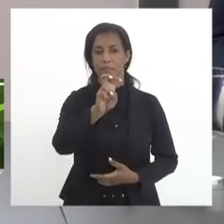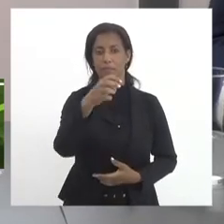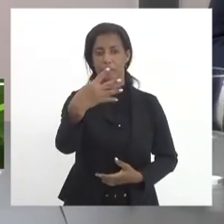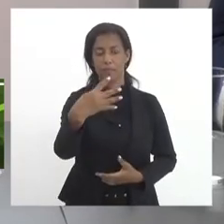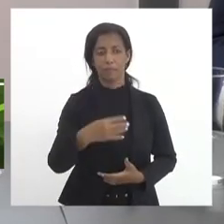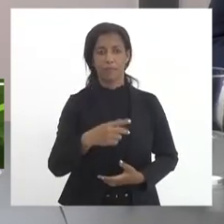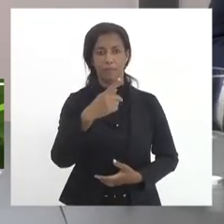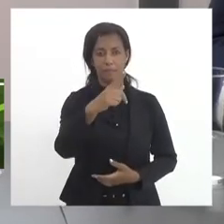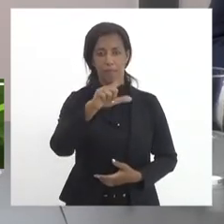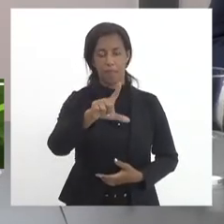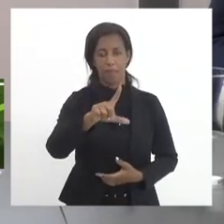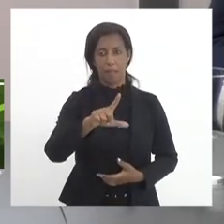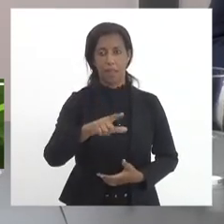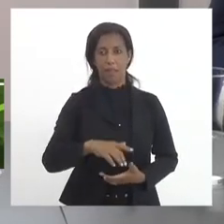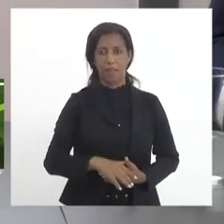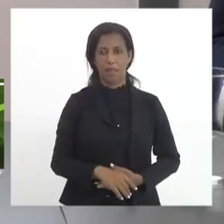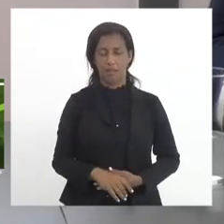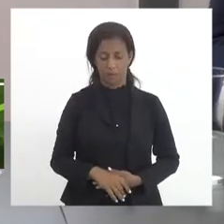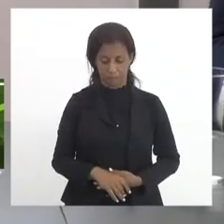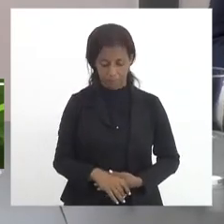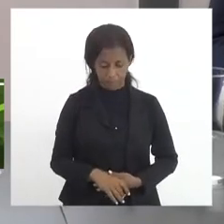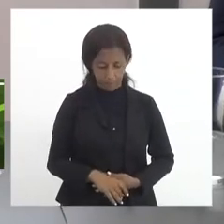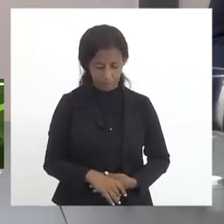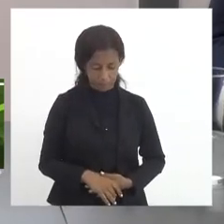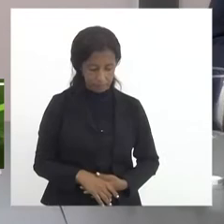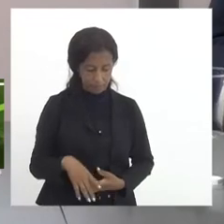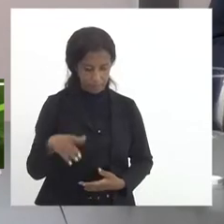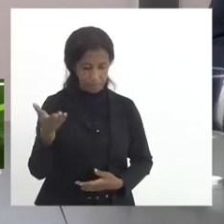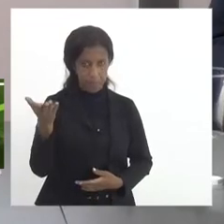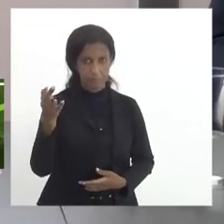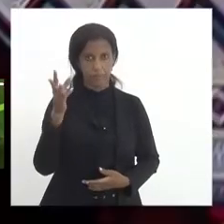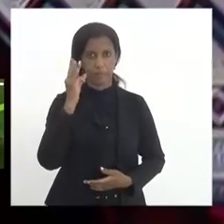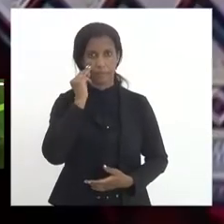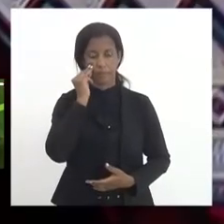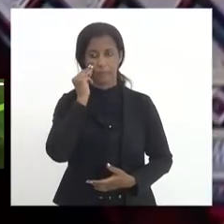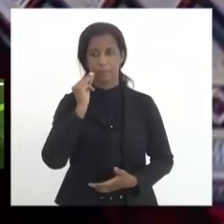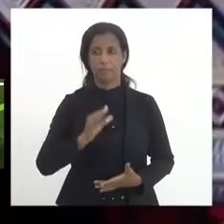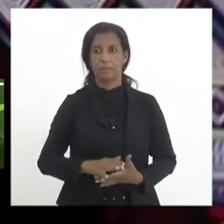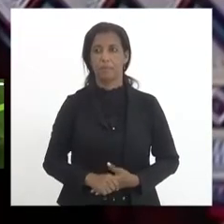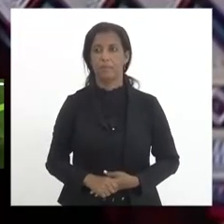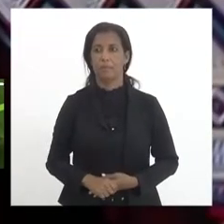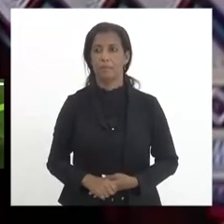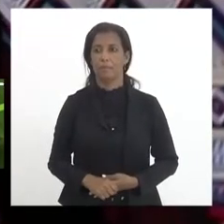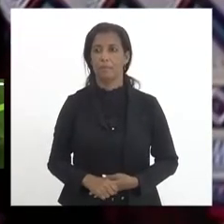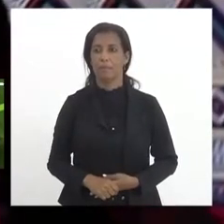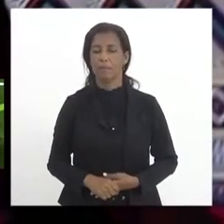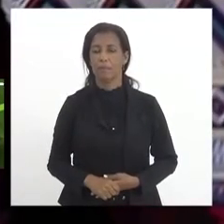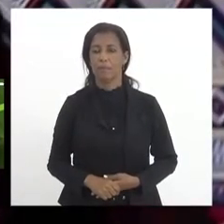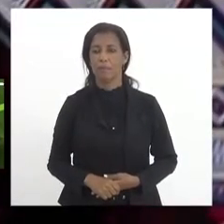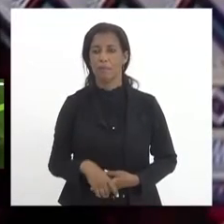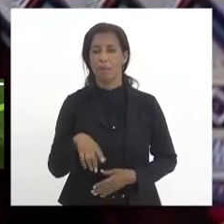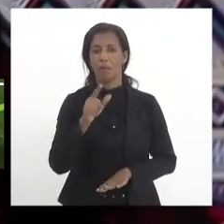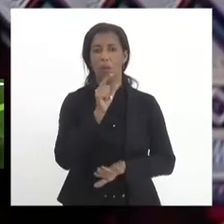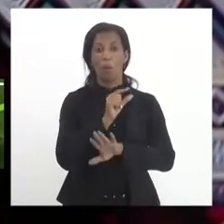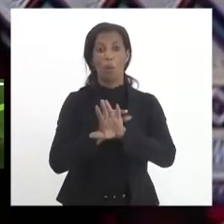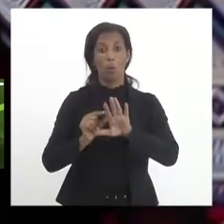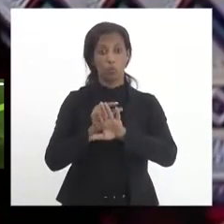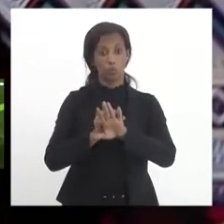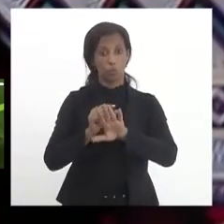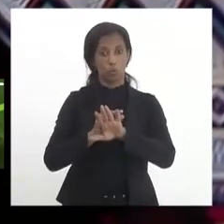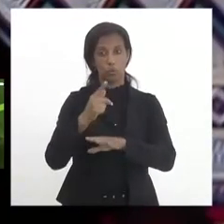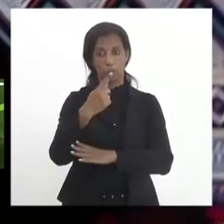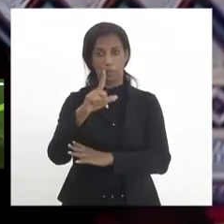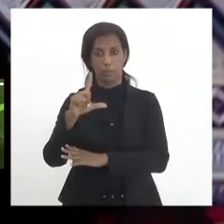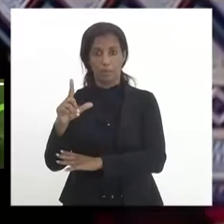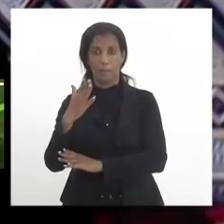54. Projeto de lei 3. Presidente, uma questão de ordem. Deputada Mônica. É, o autor do projeto solicitou